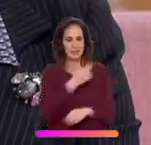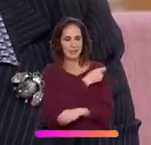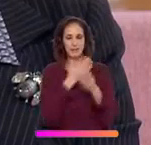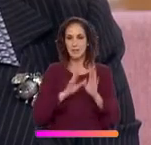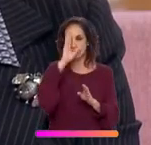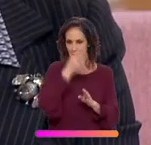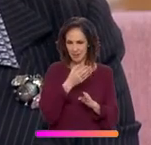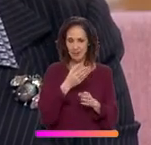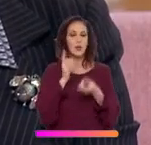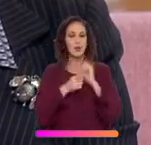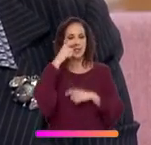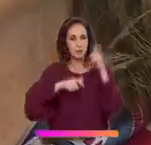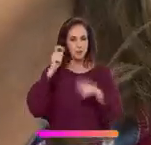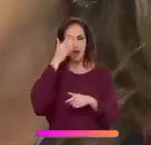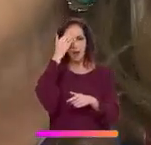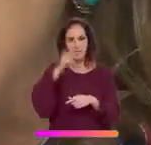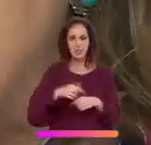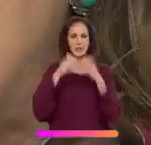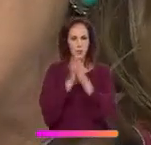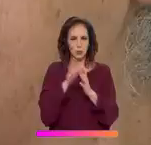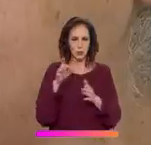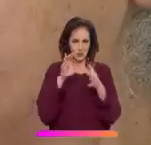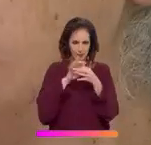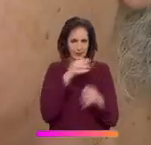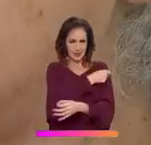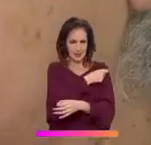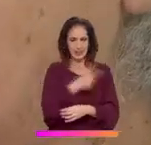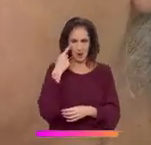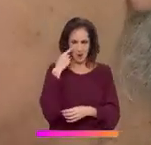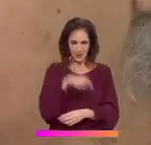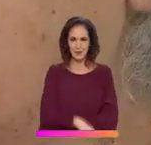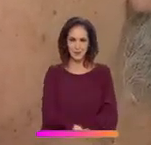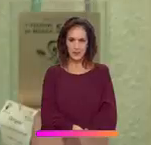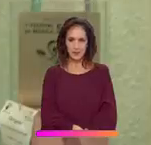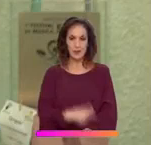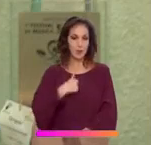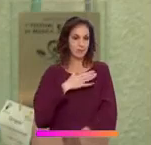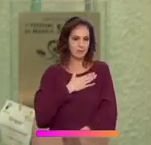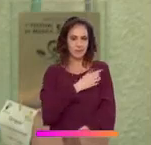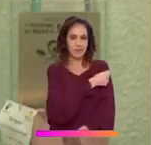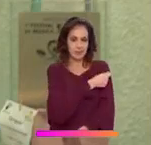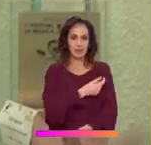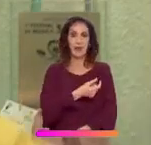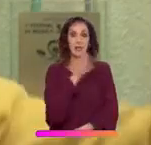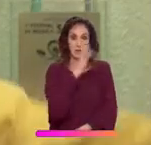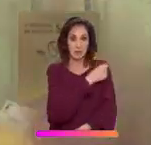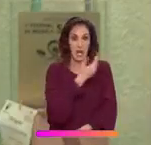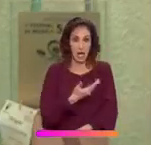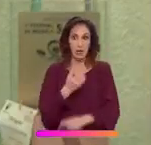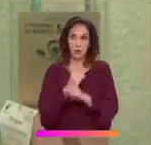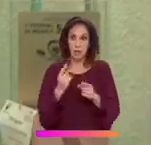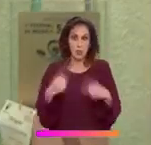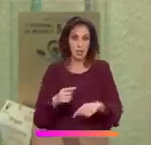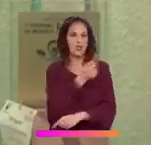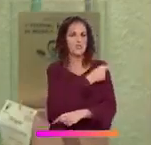Veja só. Eu sou fã das vacinas. Se a vacina existe, por alguma razão é. Tu já levei as vacinas todas, ainda ontem, há 3 dias levei